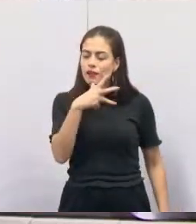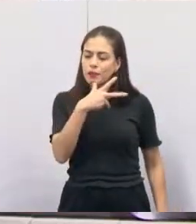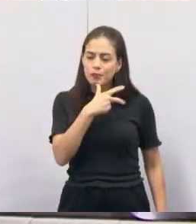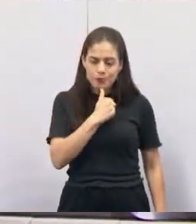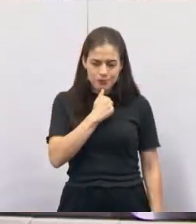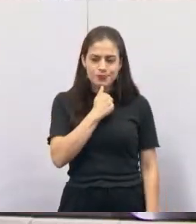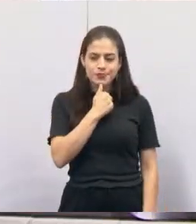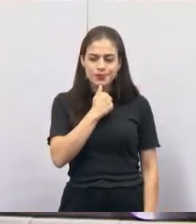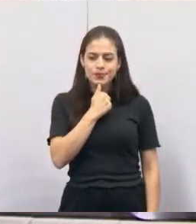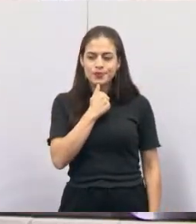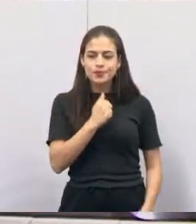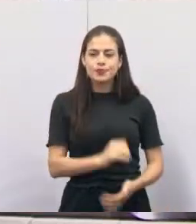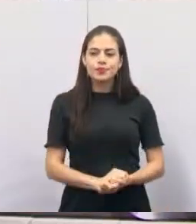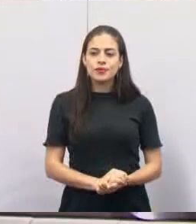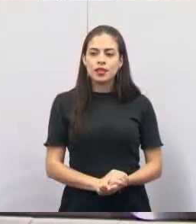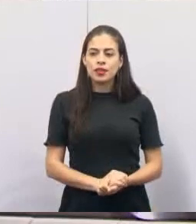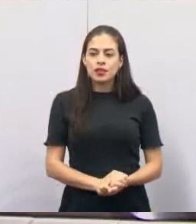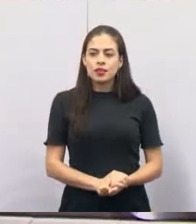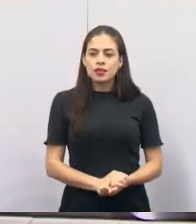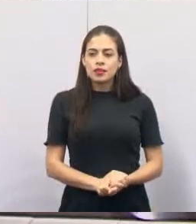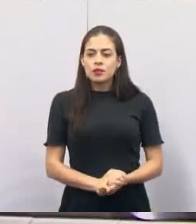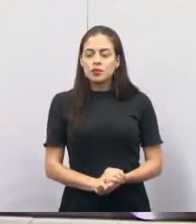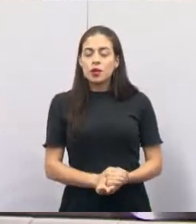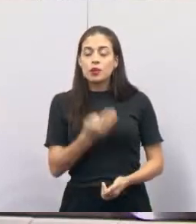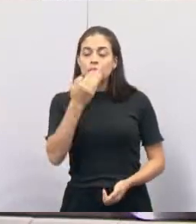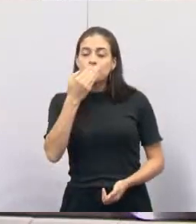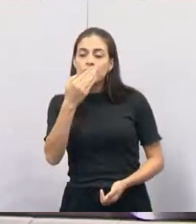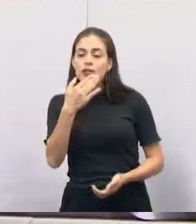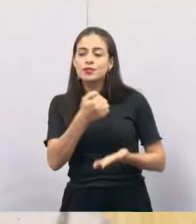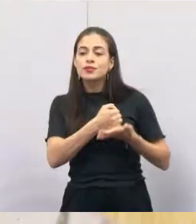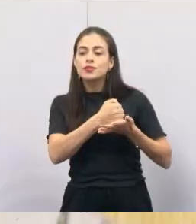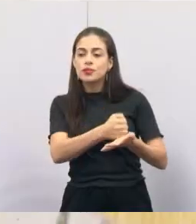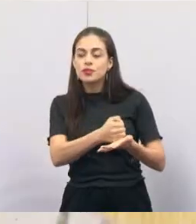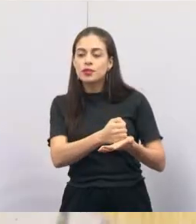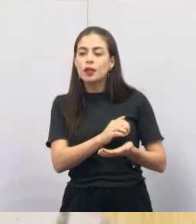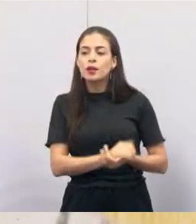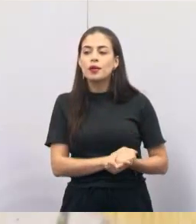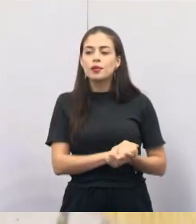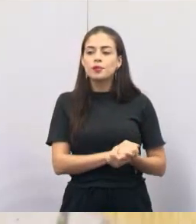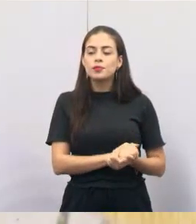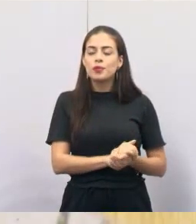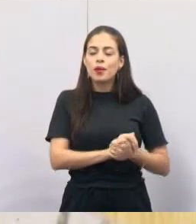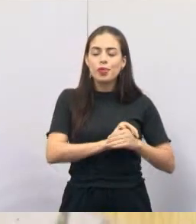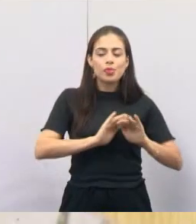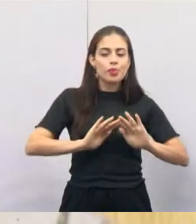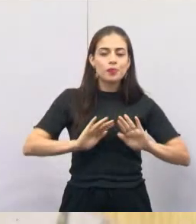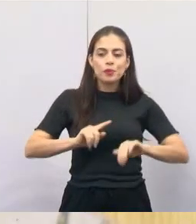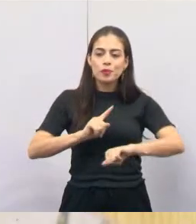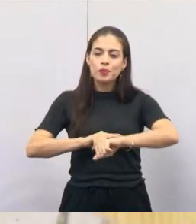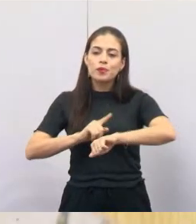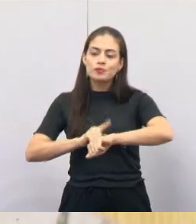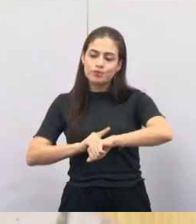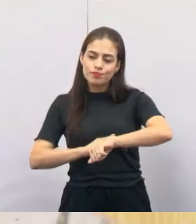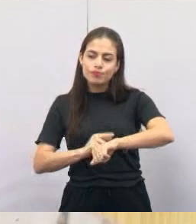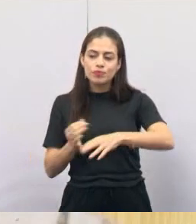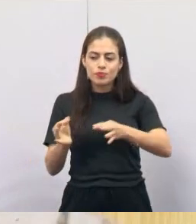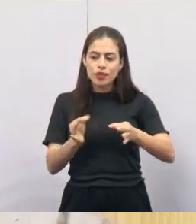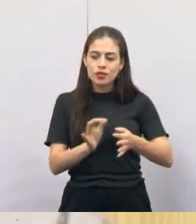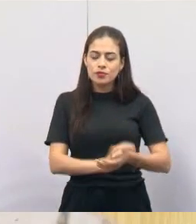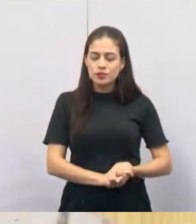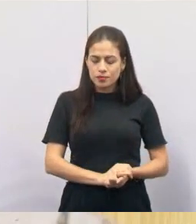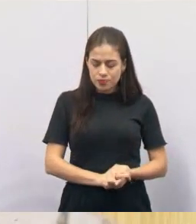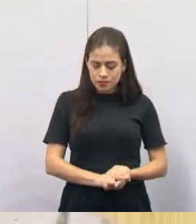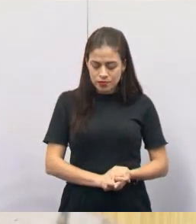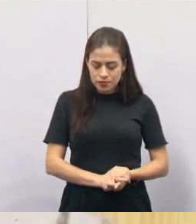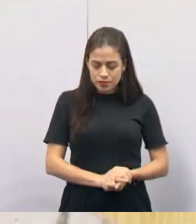grande para a conclusão do pedido de auxílio por incapacidade temporária, análise documental, como,